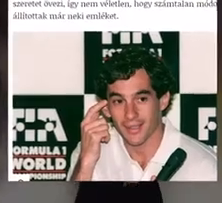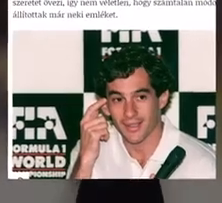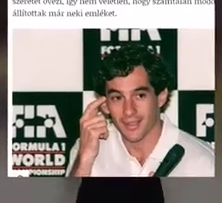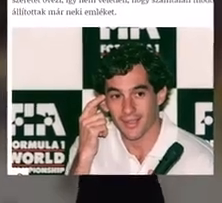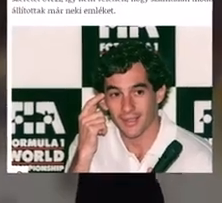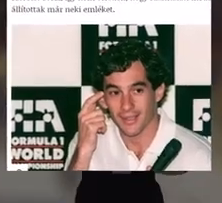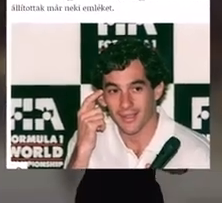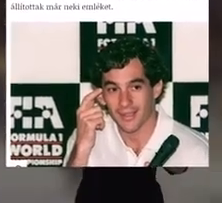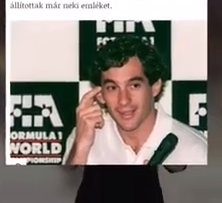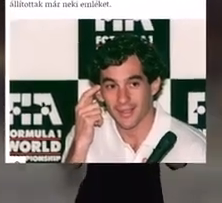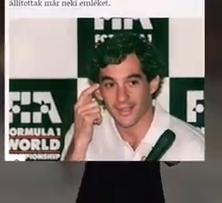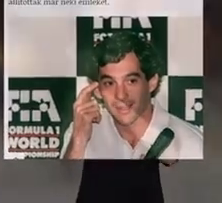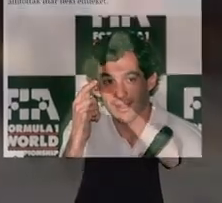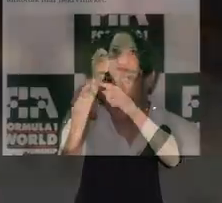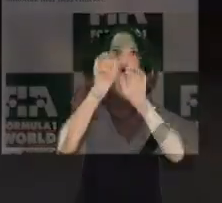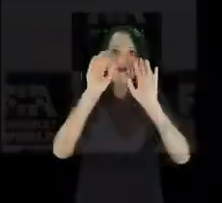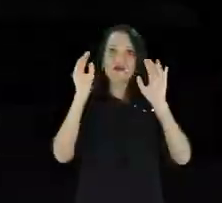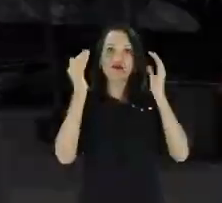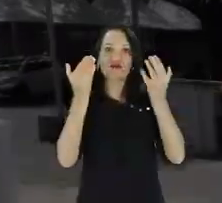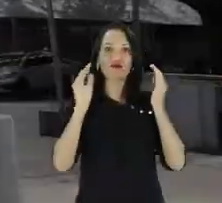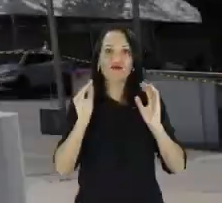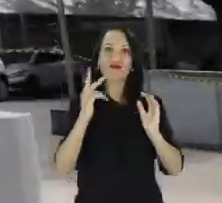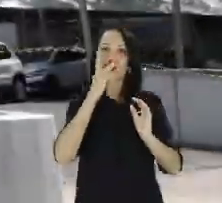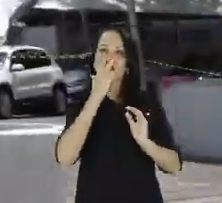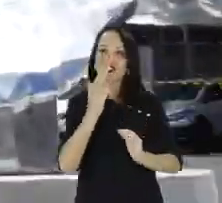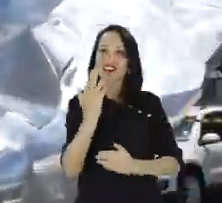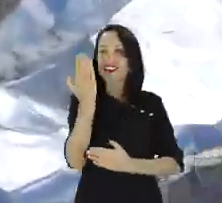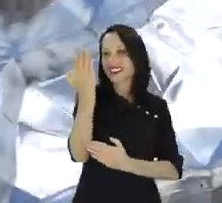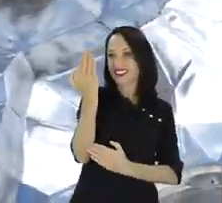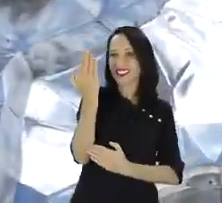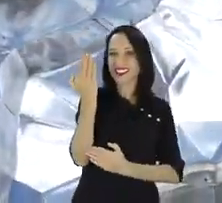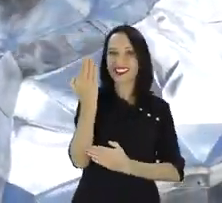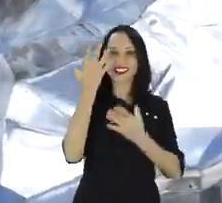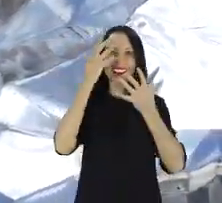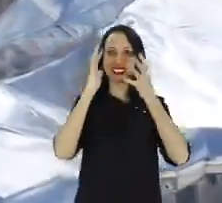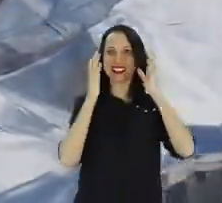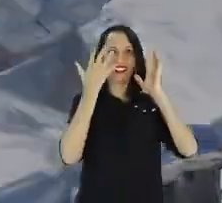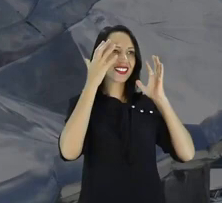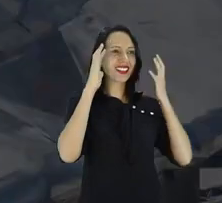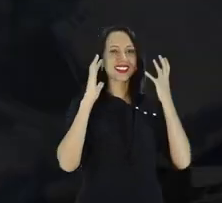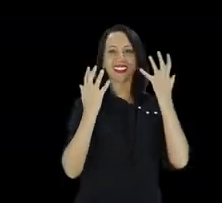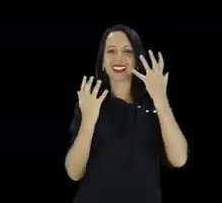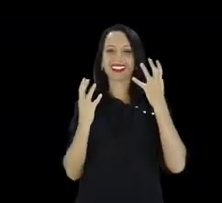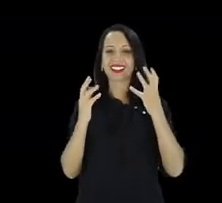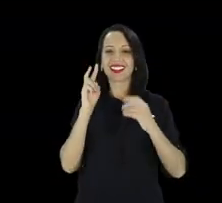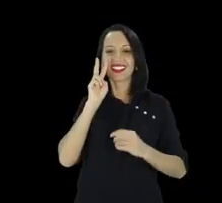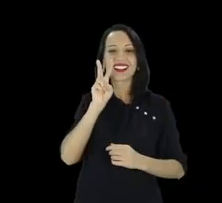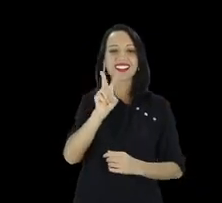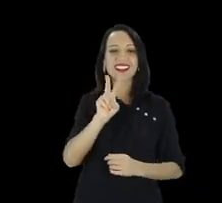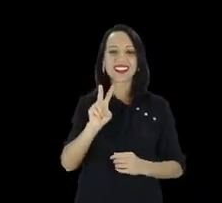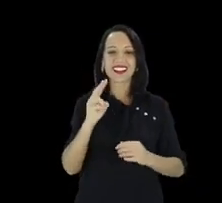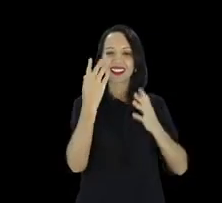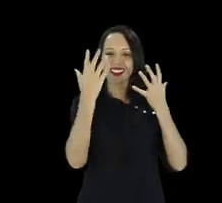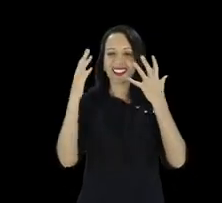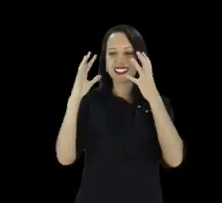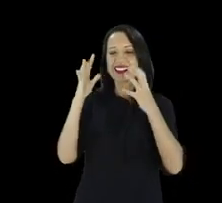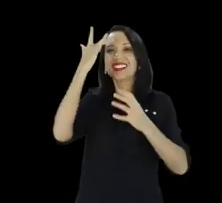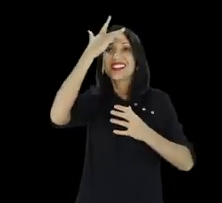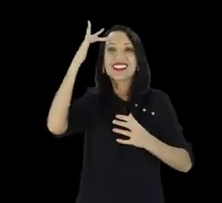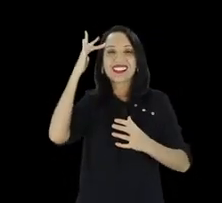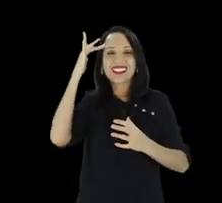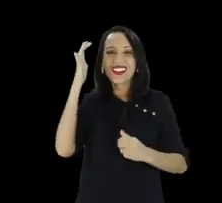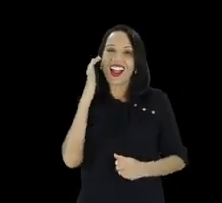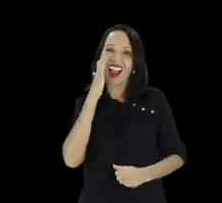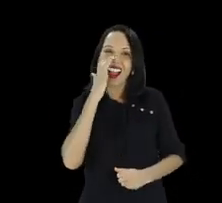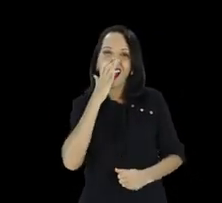polido para que ela se tornasse como um espelho de capacetes ela é uma obra toda facetada de forma que as pessoas